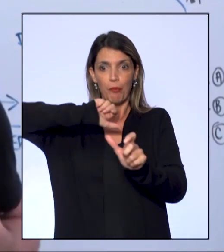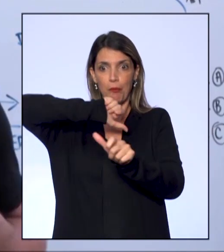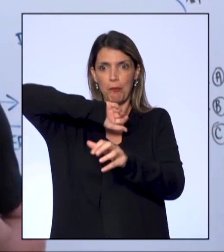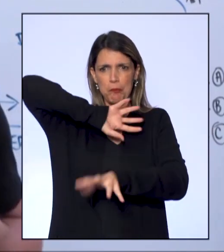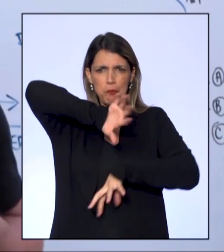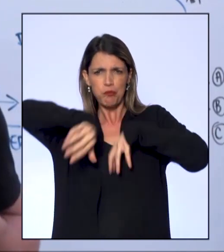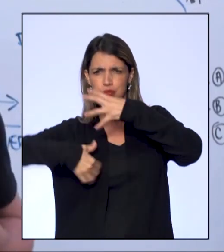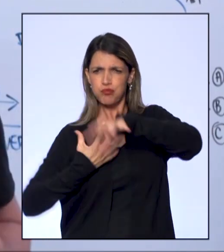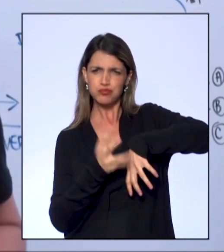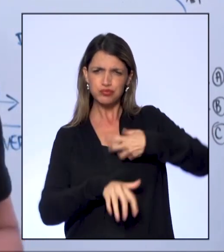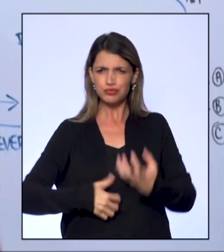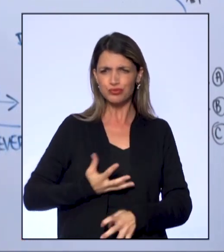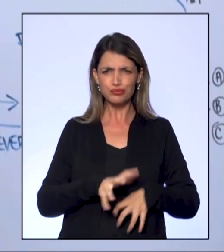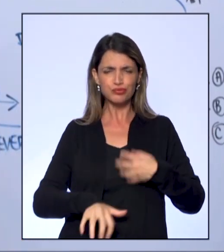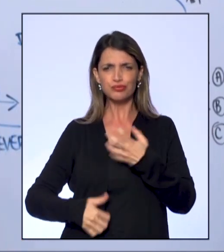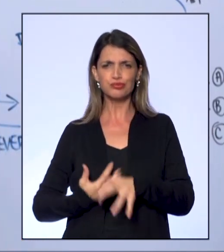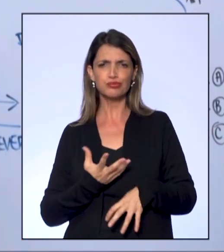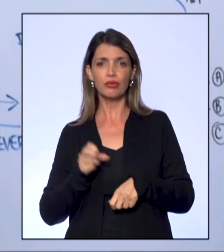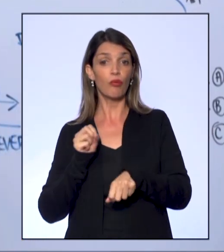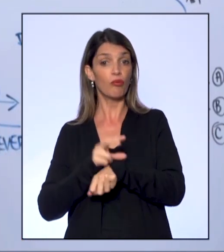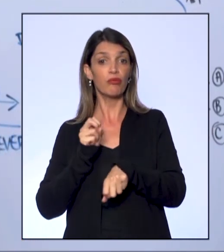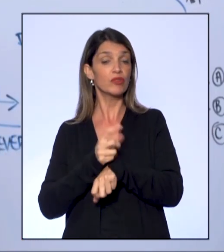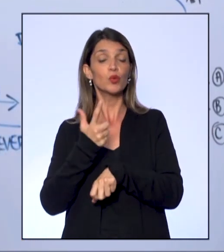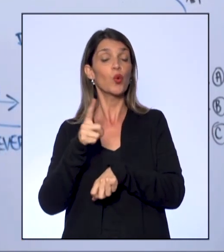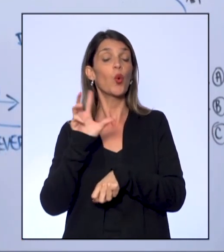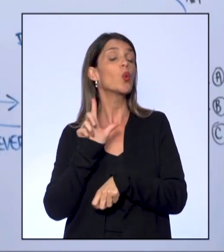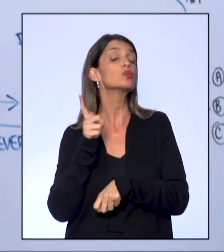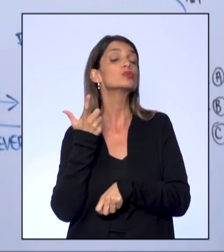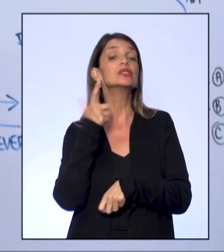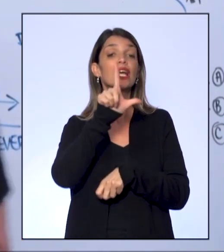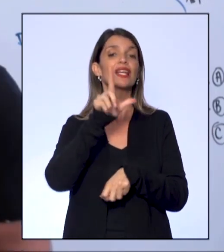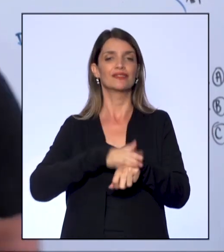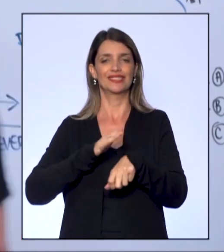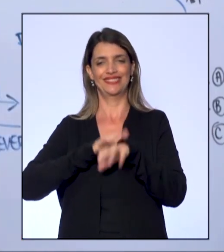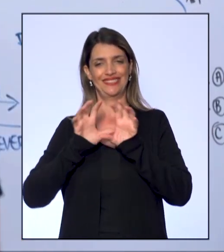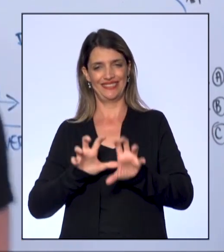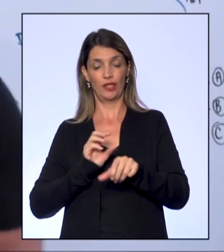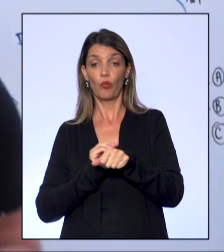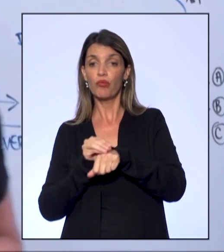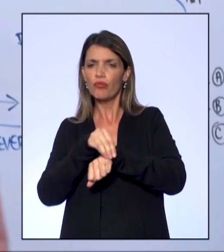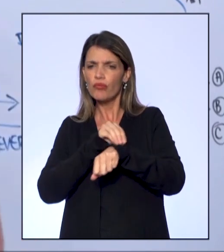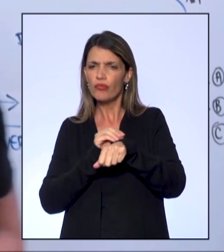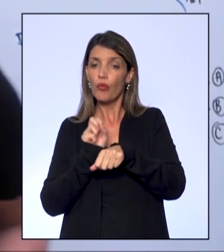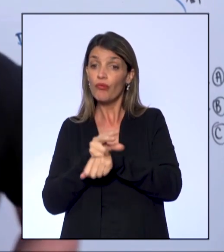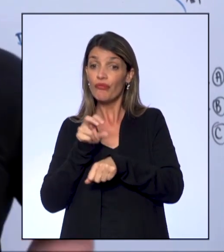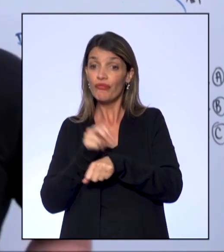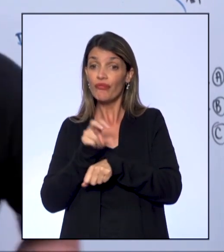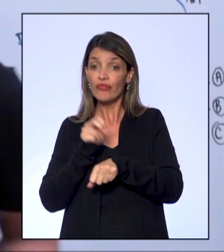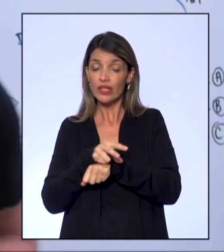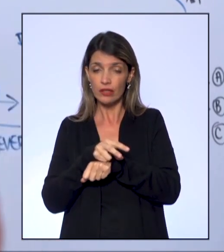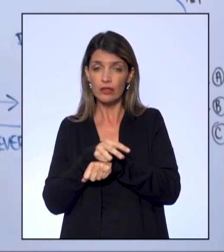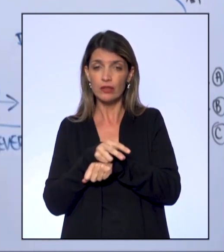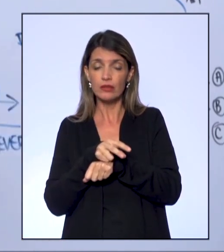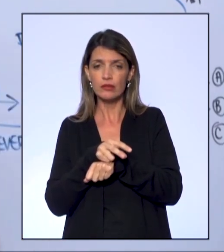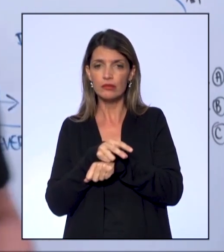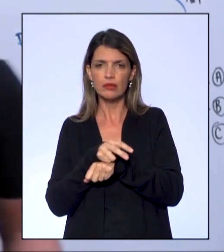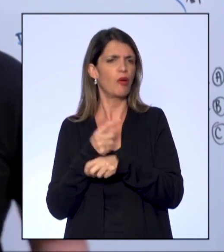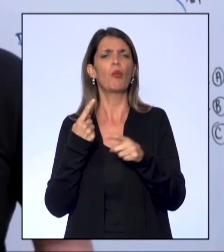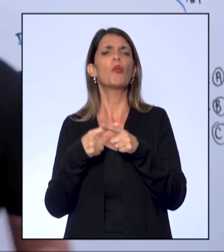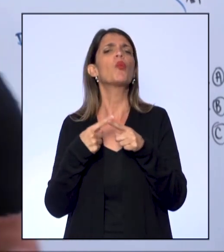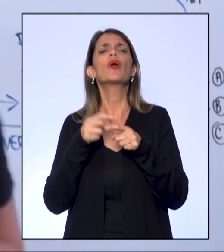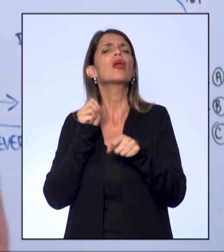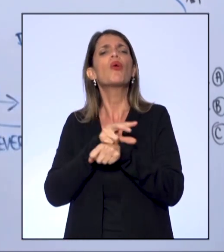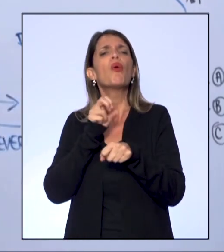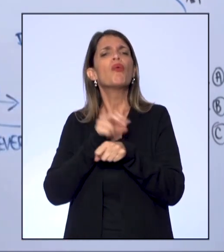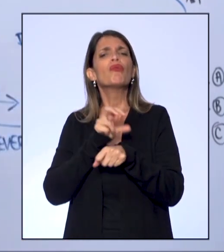química dentro do nosso corpo. O vírus ele não consegue fazer isso. Então o vírus, galera, para ele conseguir... Então por que o vírus aí que